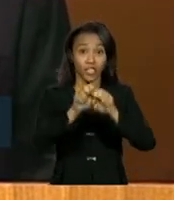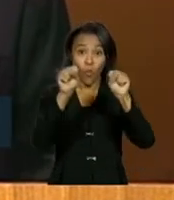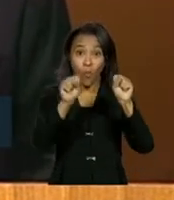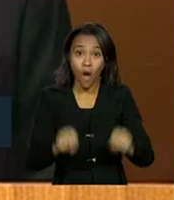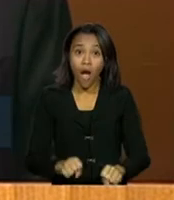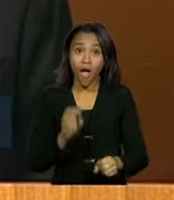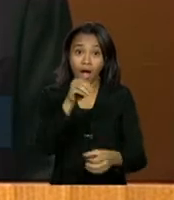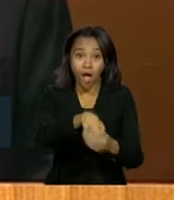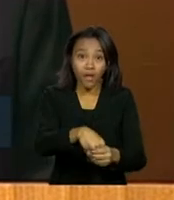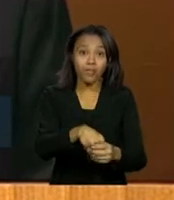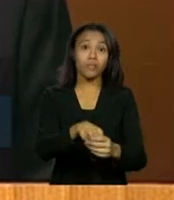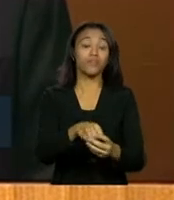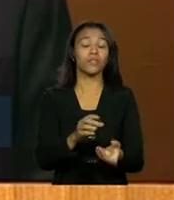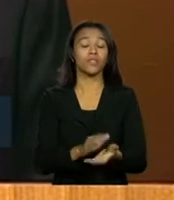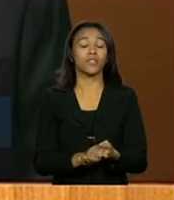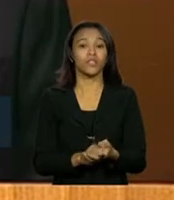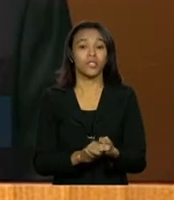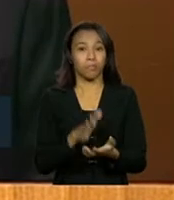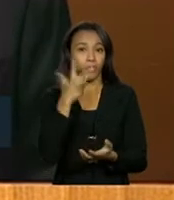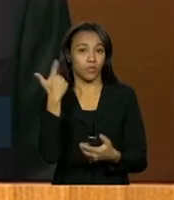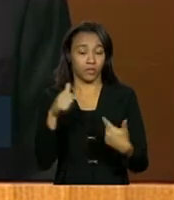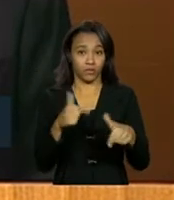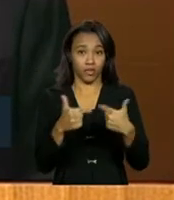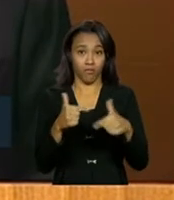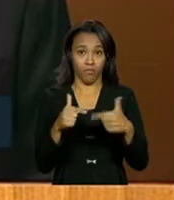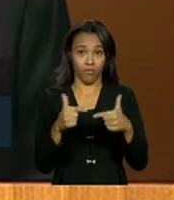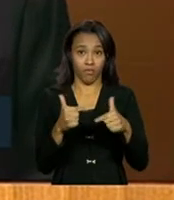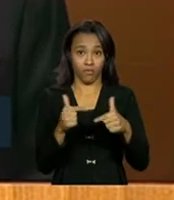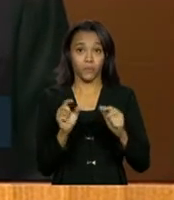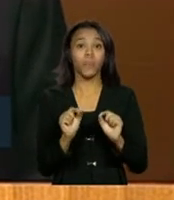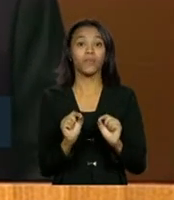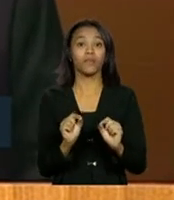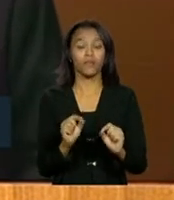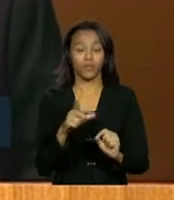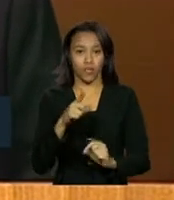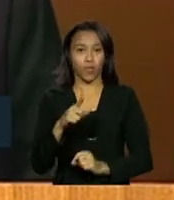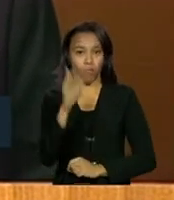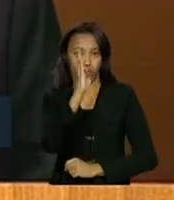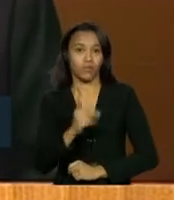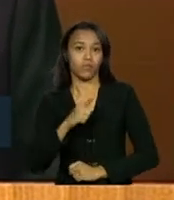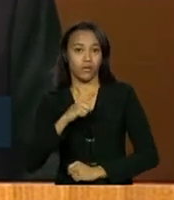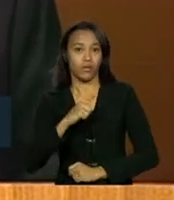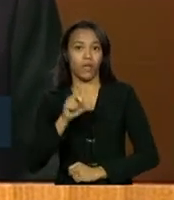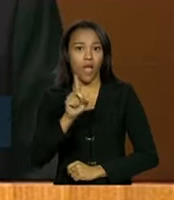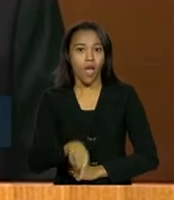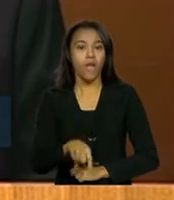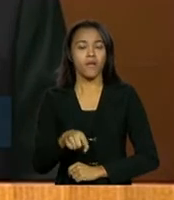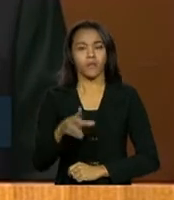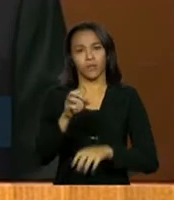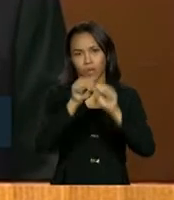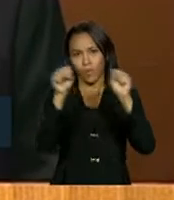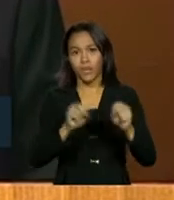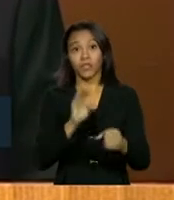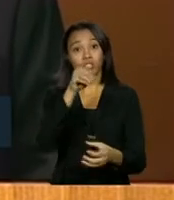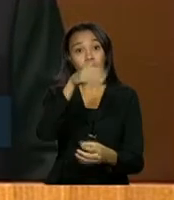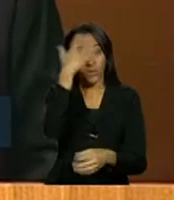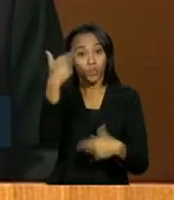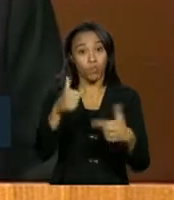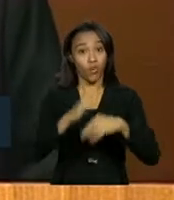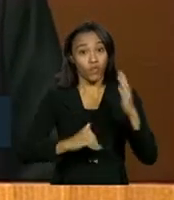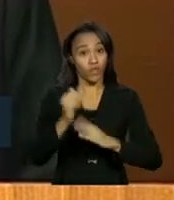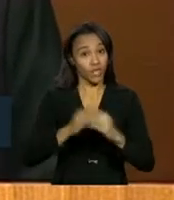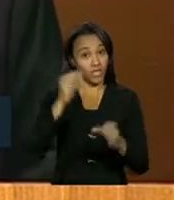servidores excepcional que o país tem, que é o quadro de servidores do IPEA. Aqui